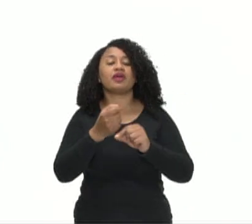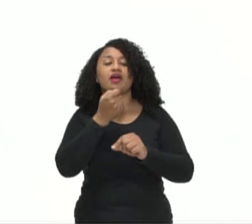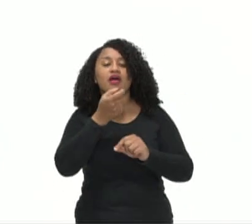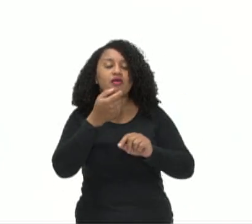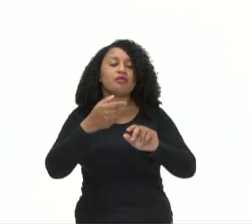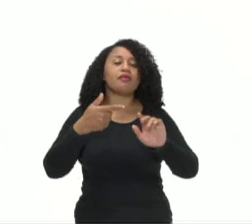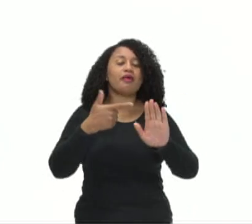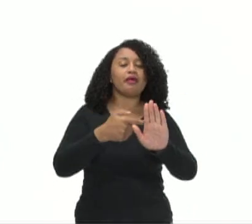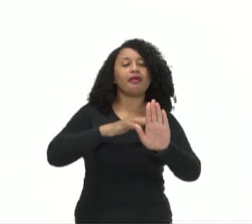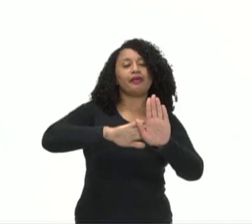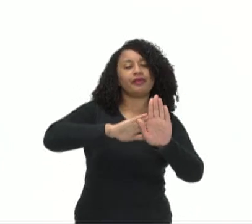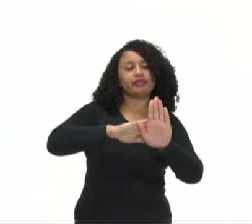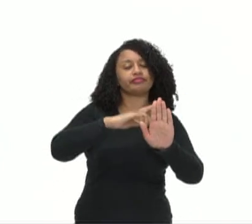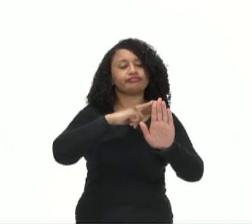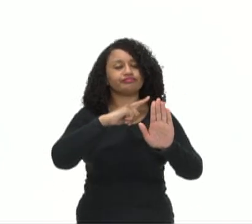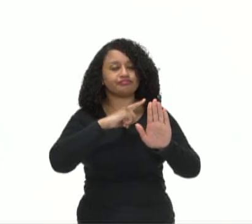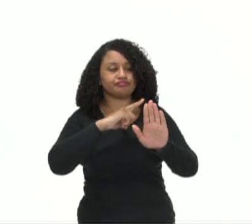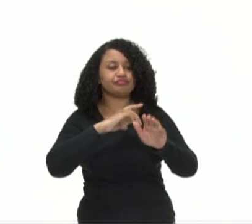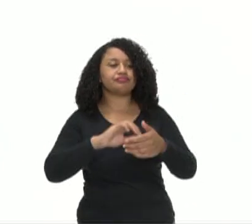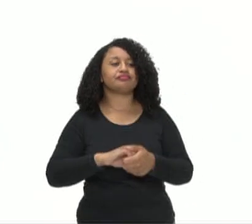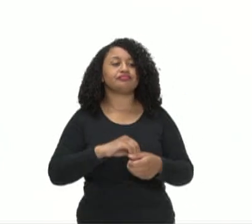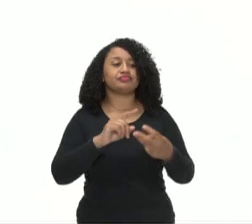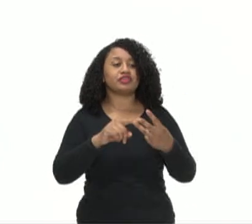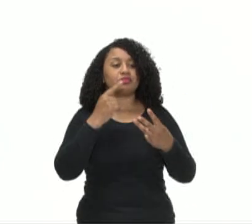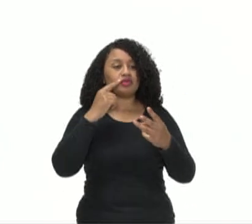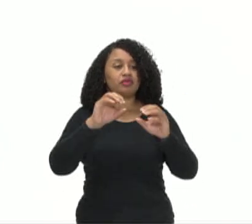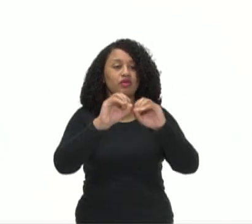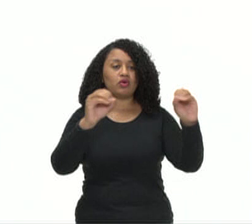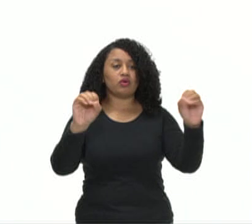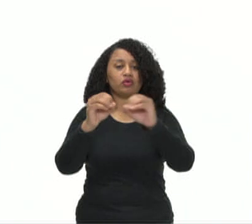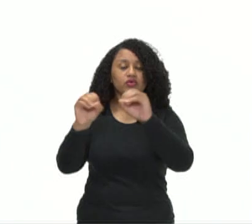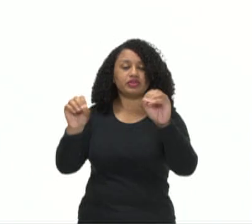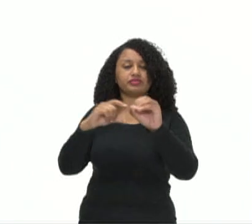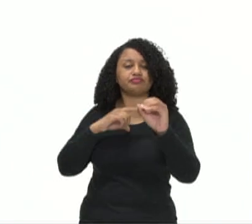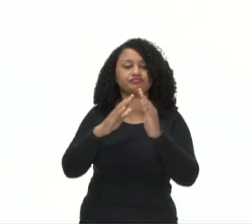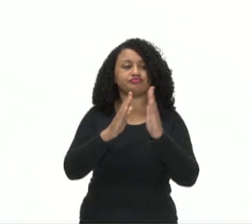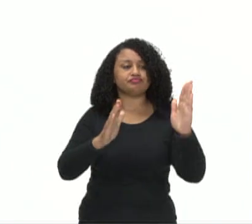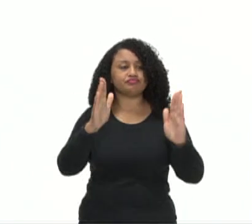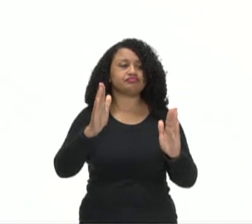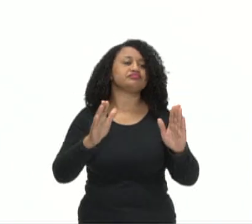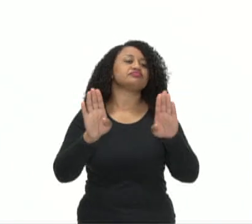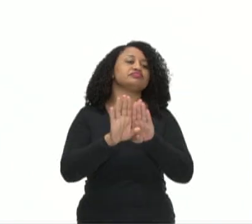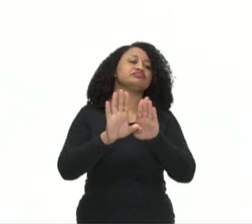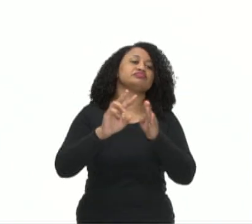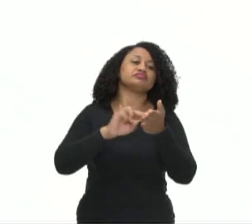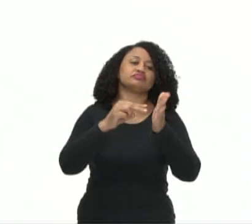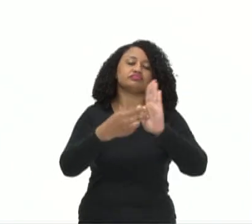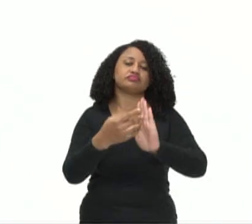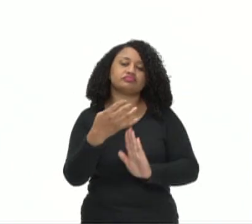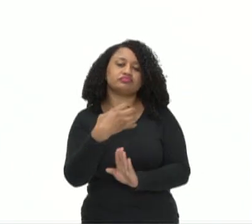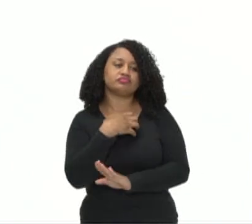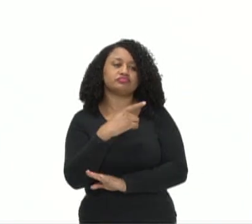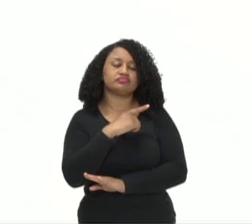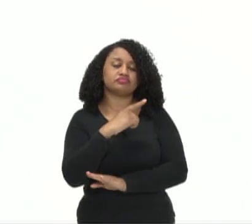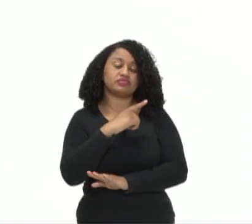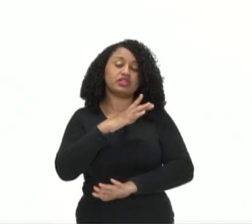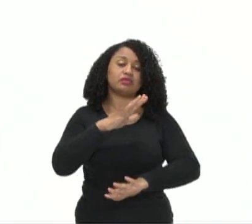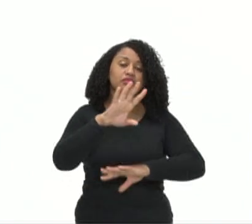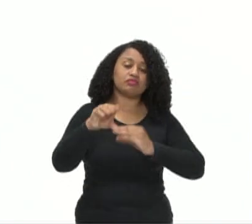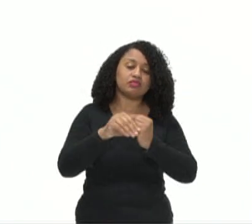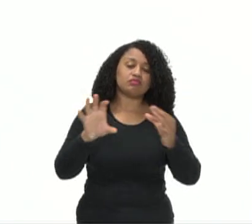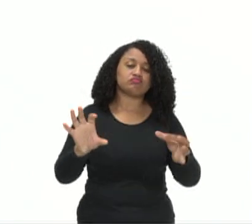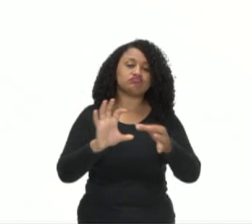ironia, reconhecer o agrupamento de orações em períodos e os efeitos de sentido decorrentes do emprego